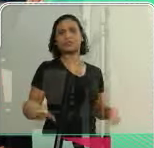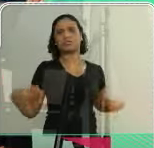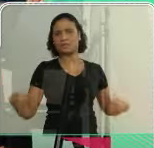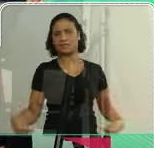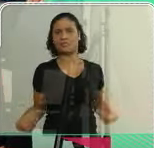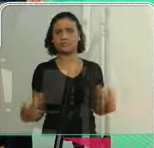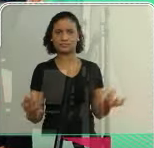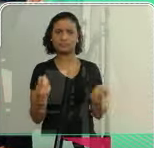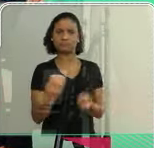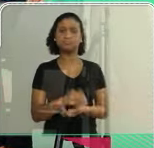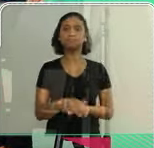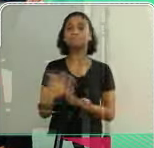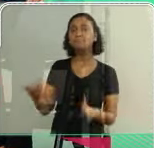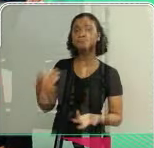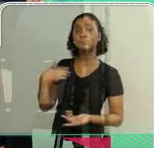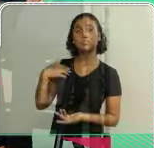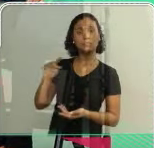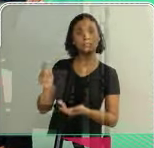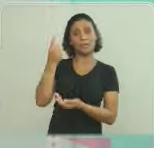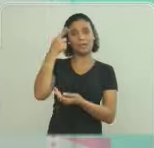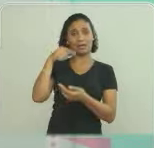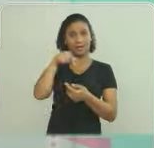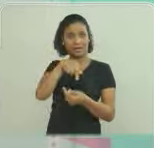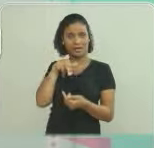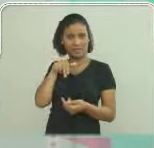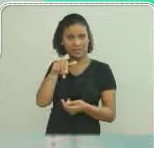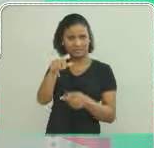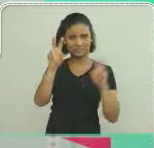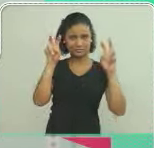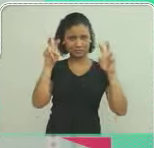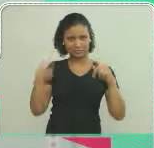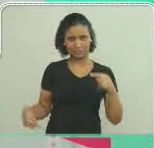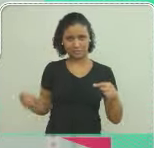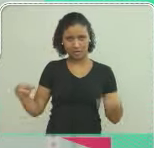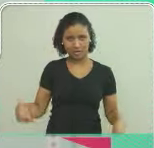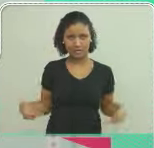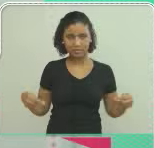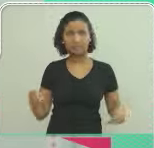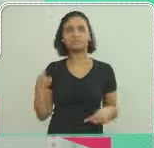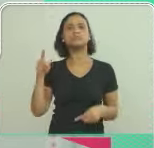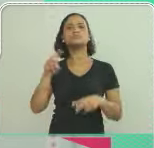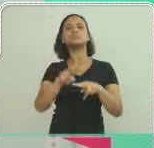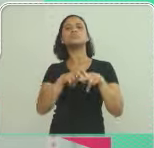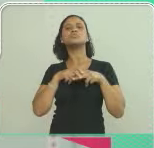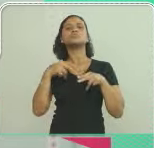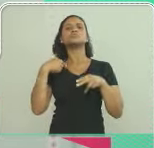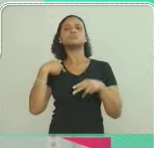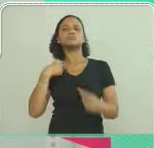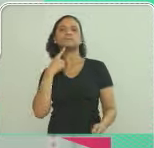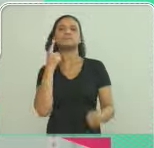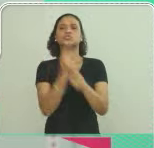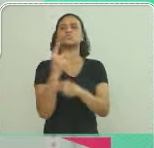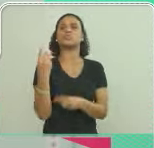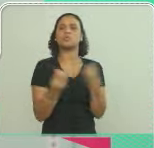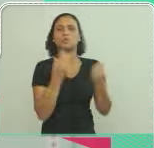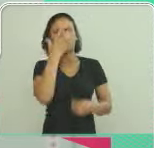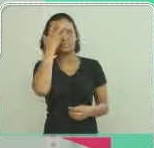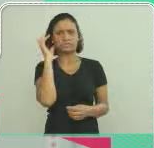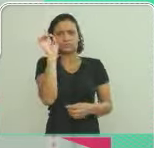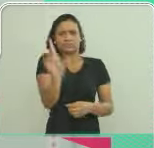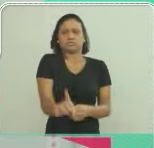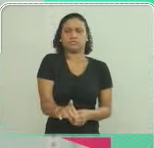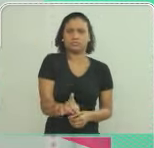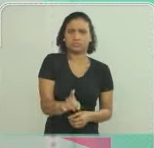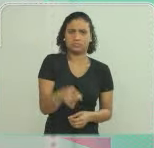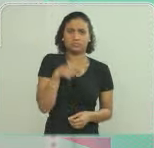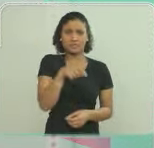sobre Rodas, ele veio, acho que, da trajetória toda, de me descobrir com pessoa com deficiência, aquele primeiro momento que você fala, nossa, e agora, né? E